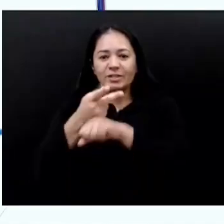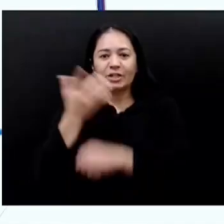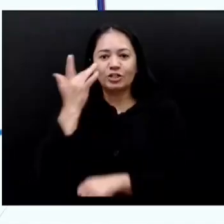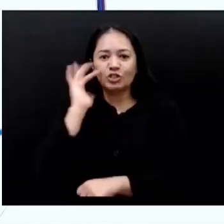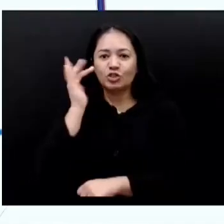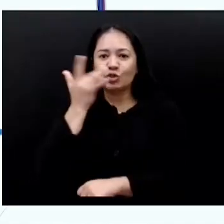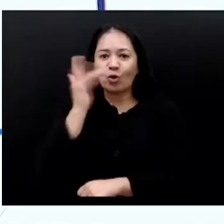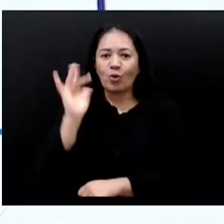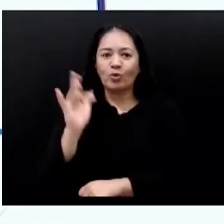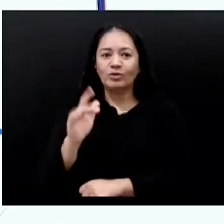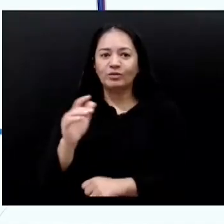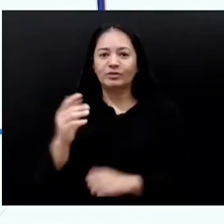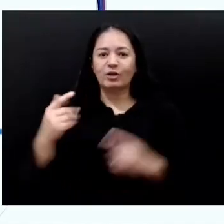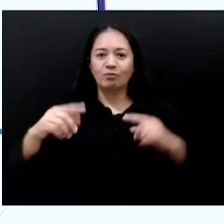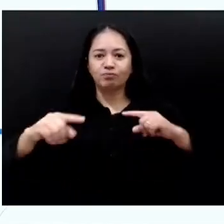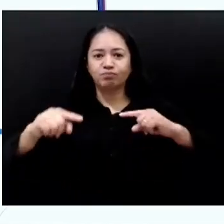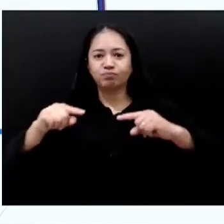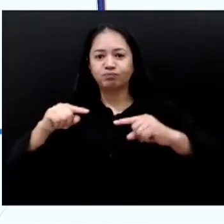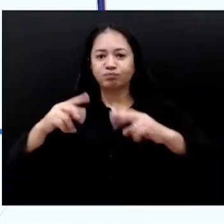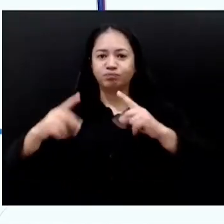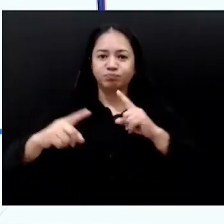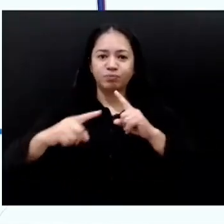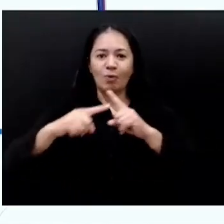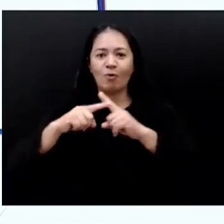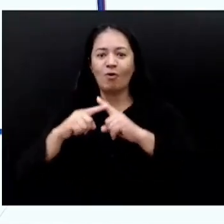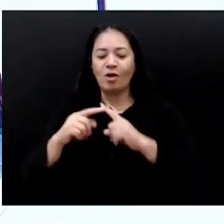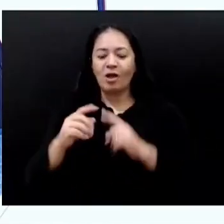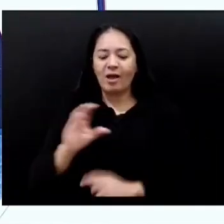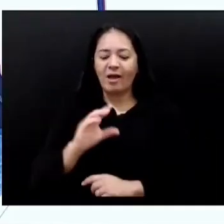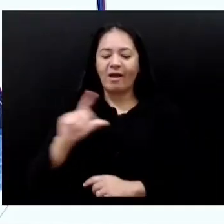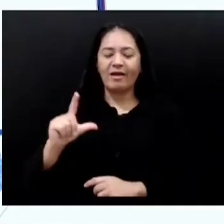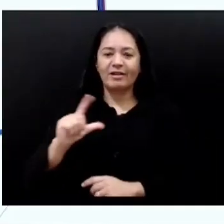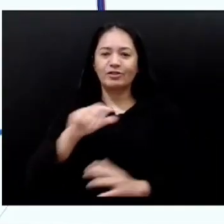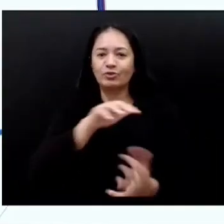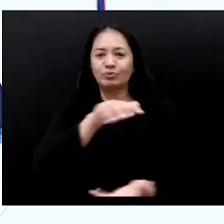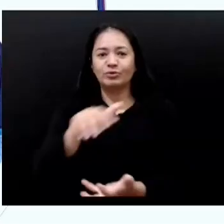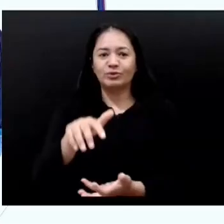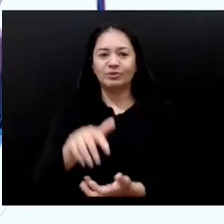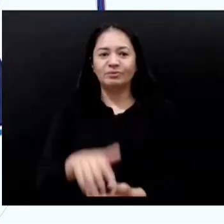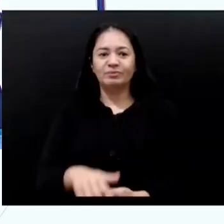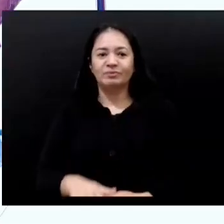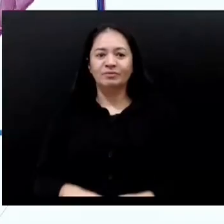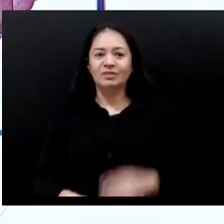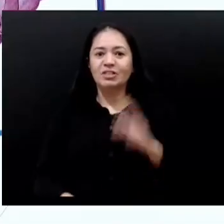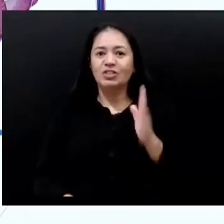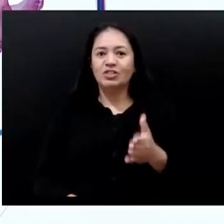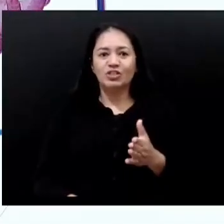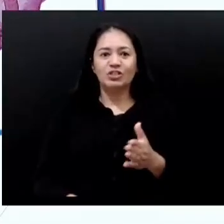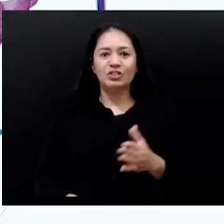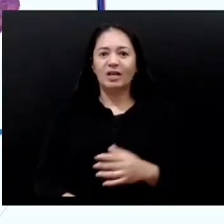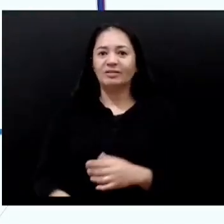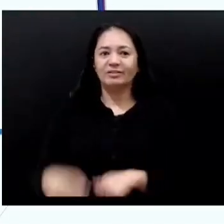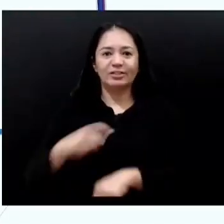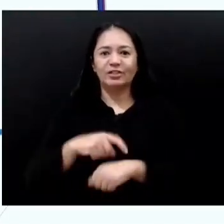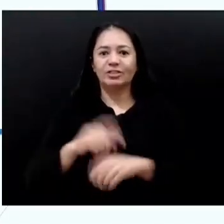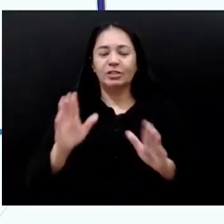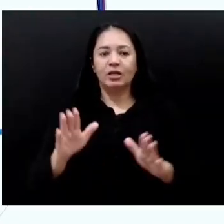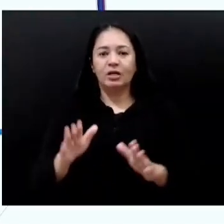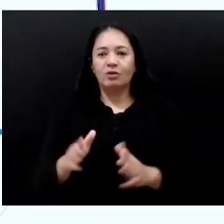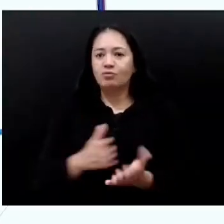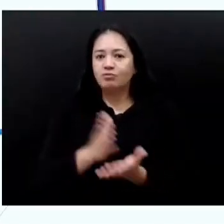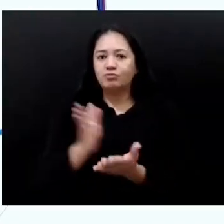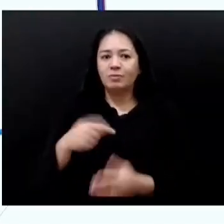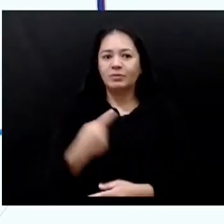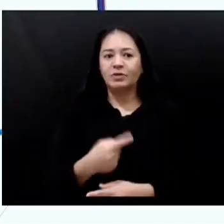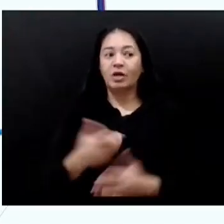campeonatos, né, mais clássicos aí do mundo de destilados. E já logo de cara deu aquela direção para nós, dizendo, bom, vocês estão no